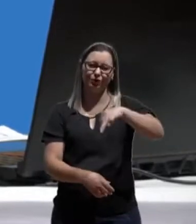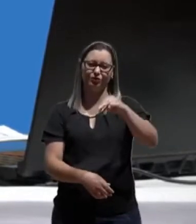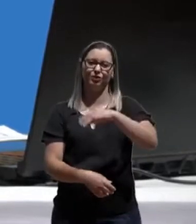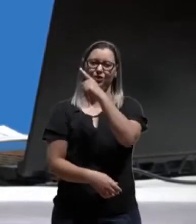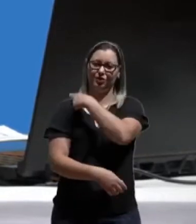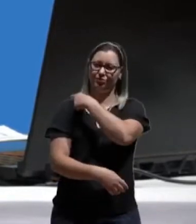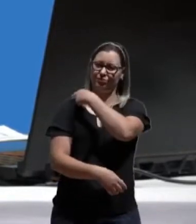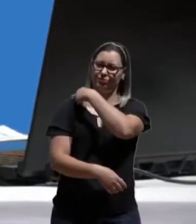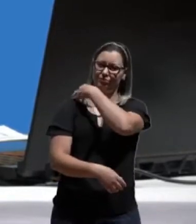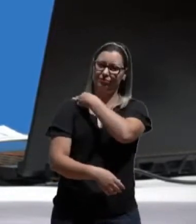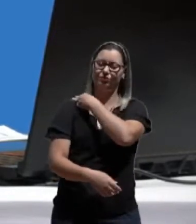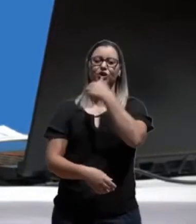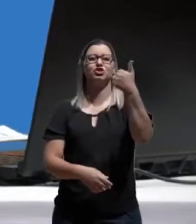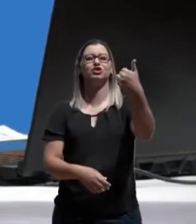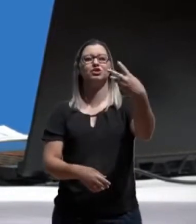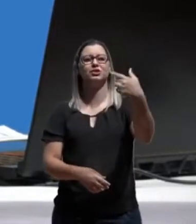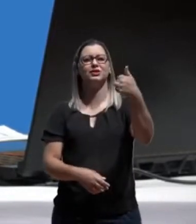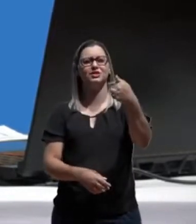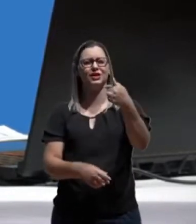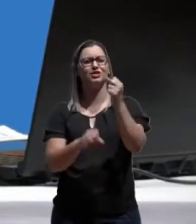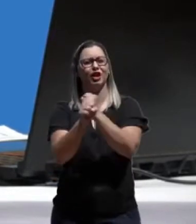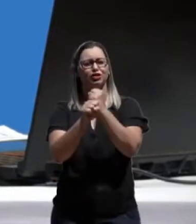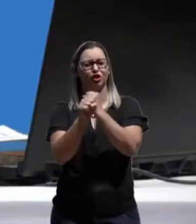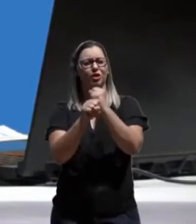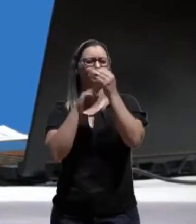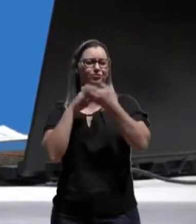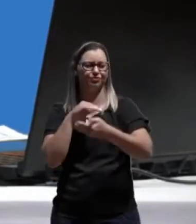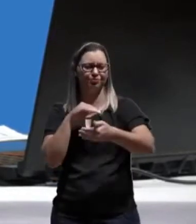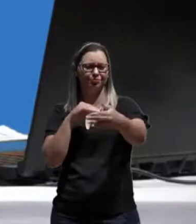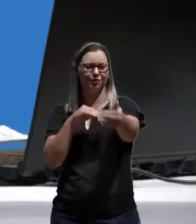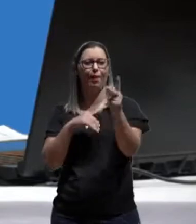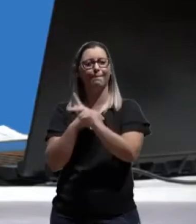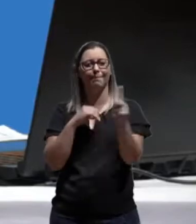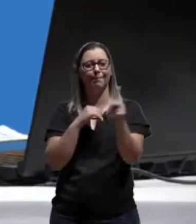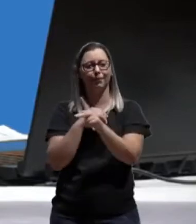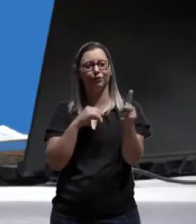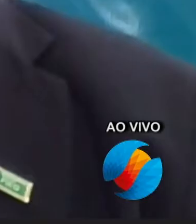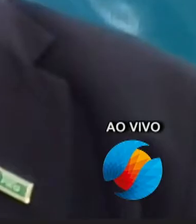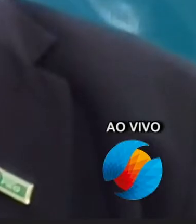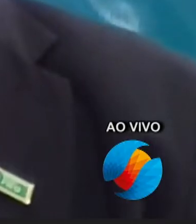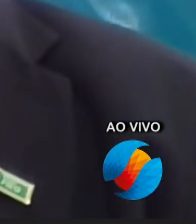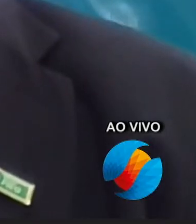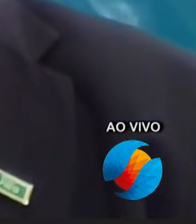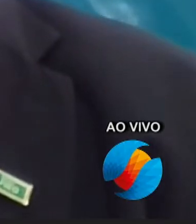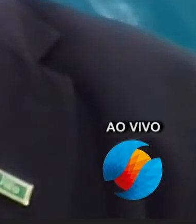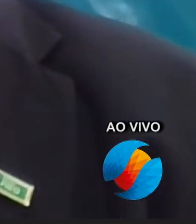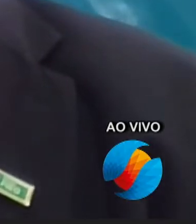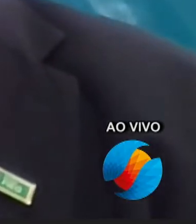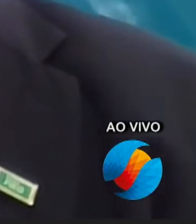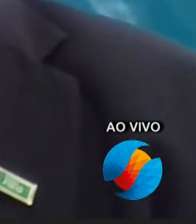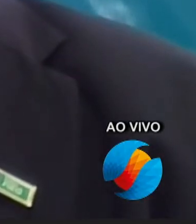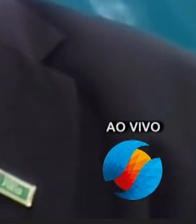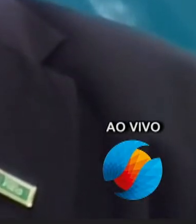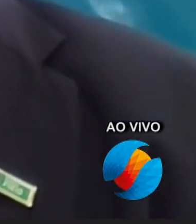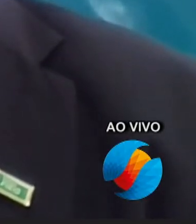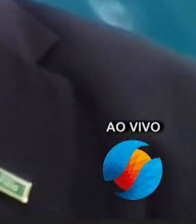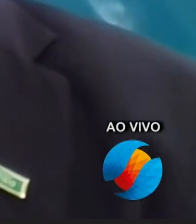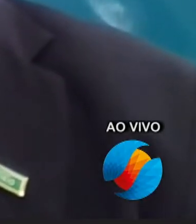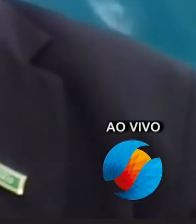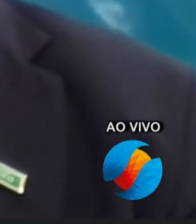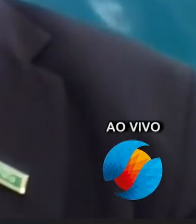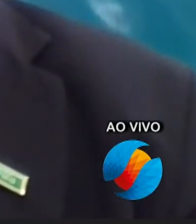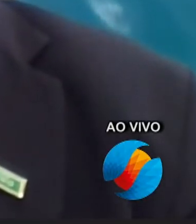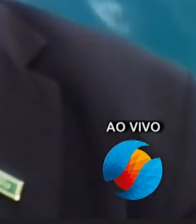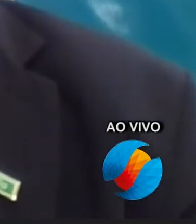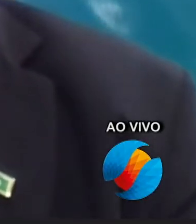preparando para o Enem, além daqueles quase 1.000 alunos que fazem parte da nossa rede. Então, diante desta perspectiva,